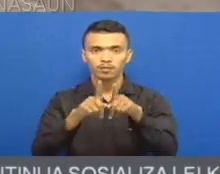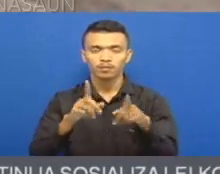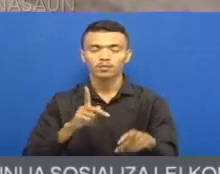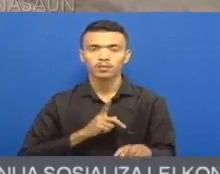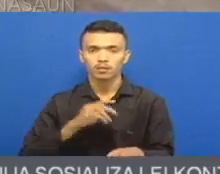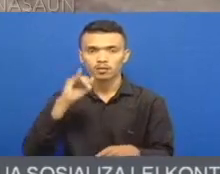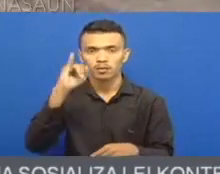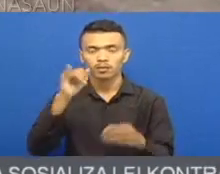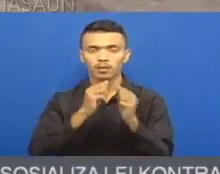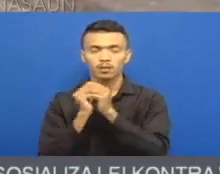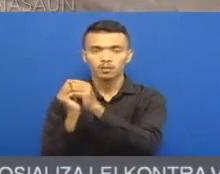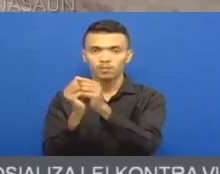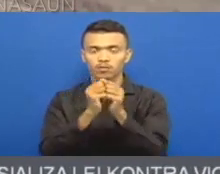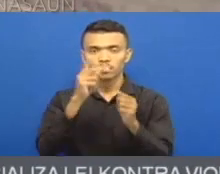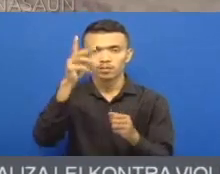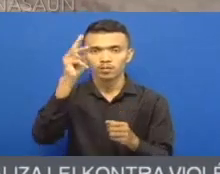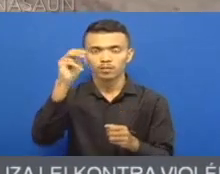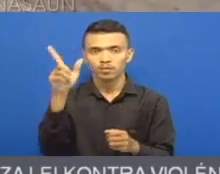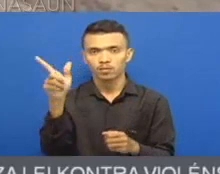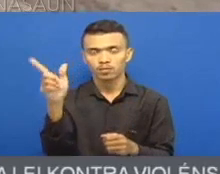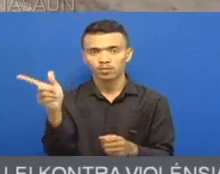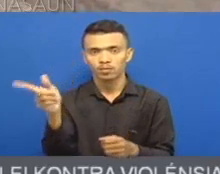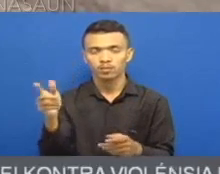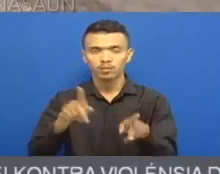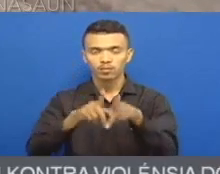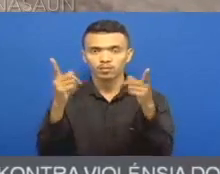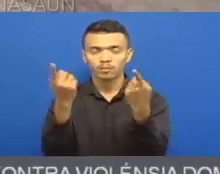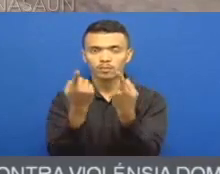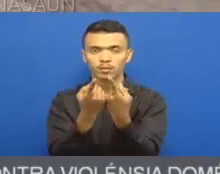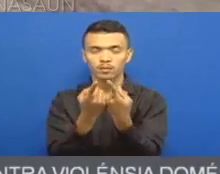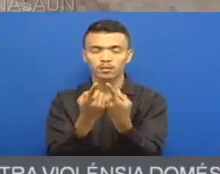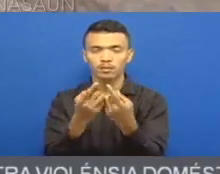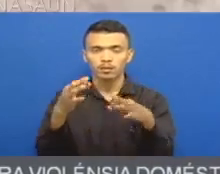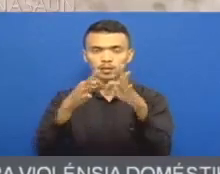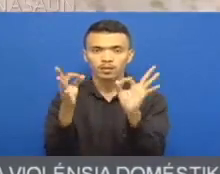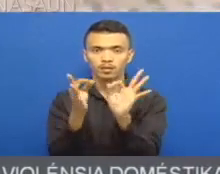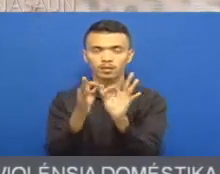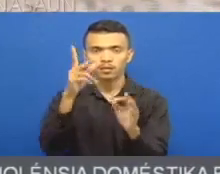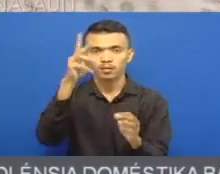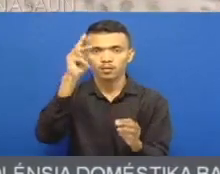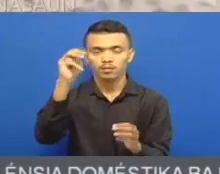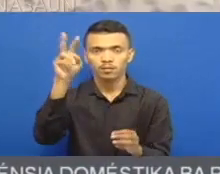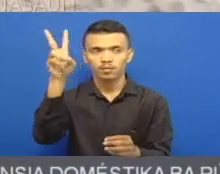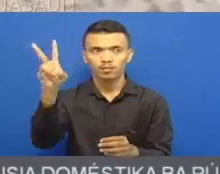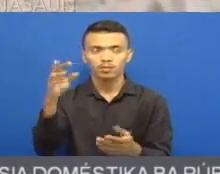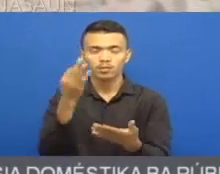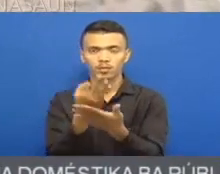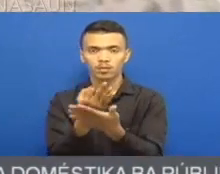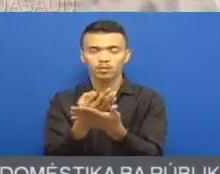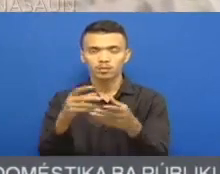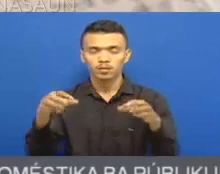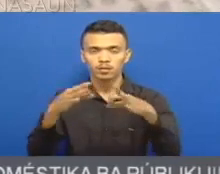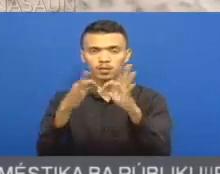kelekai hamuto kilometro anulo racing no dadaone companhia Rose reabilitação ulo kilometro ra racing orçamento ba